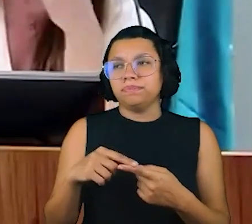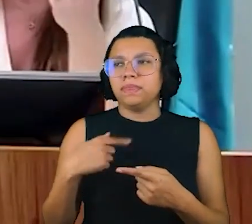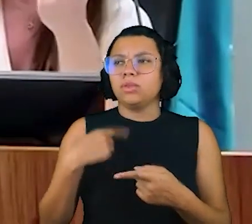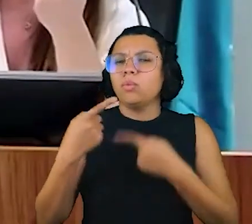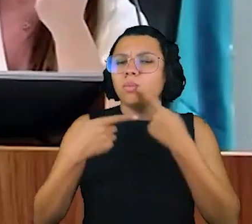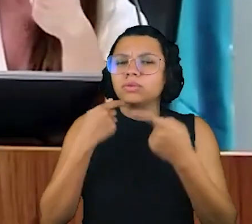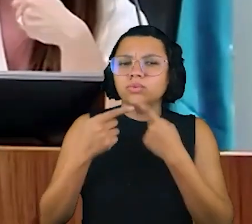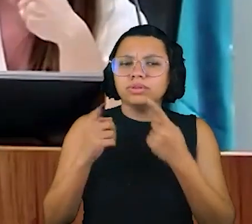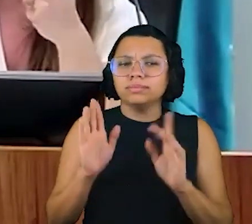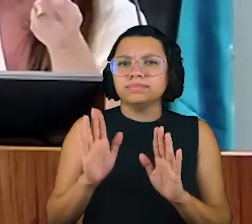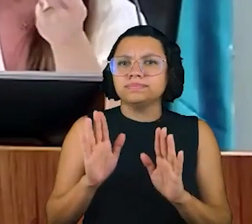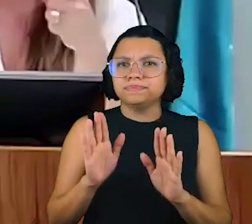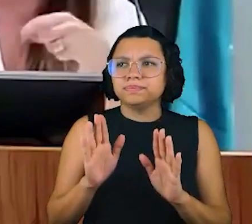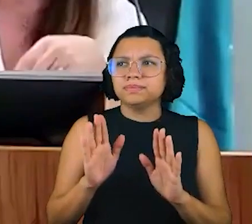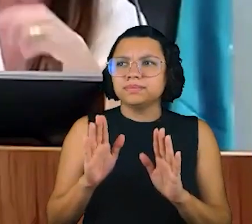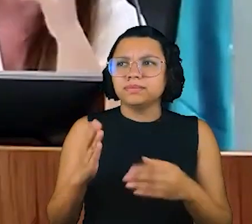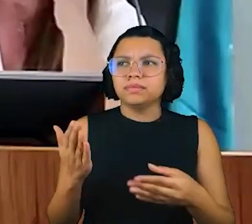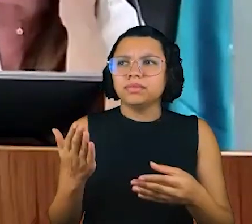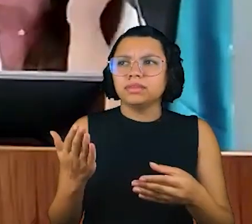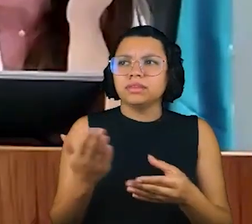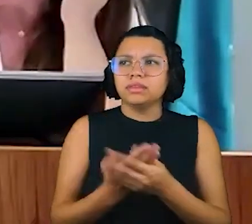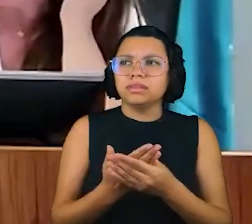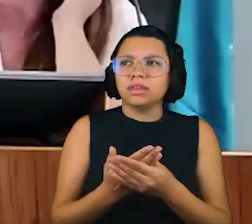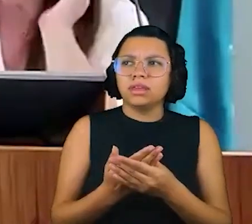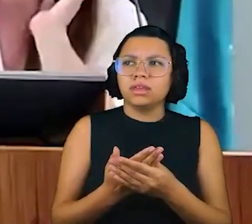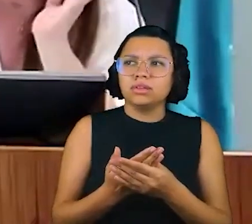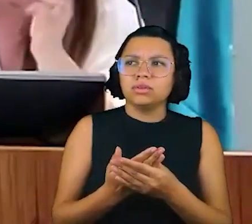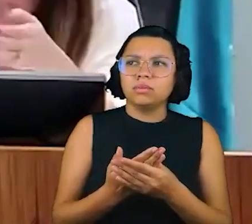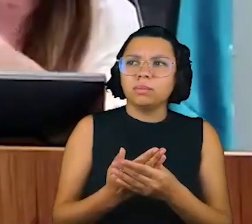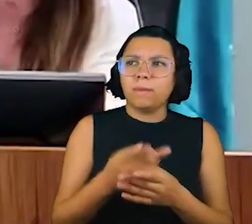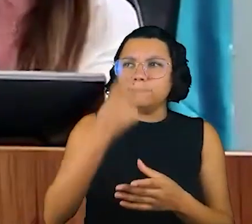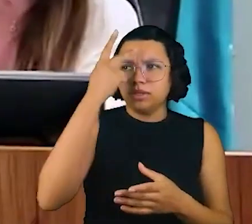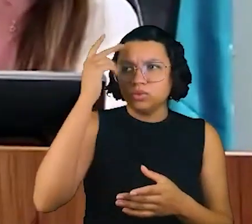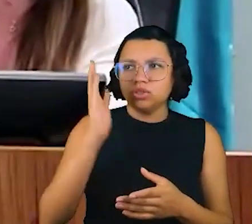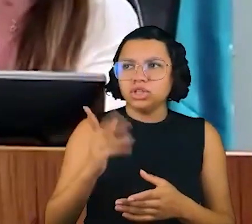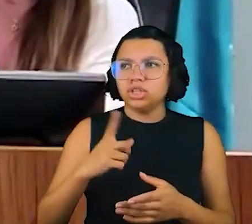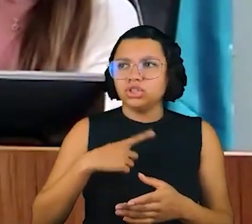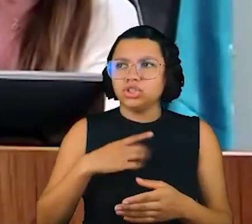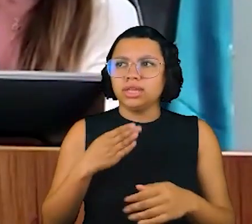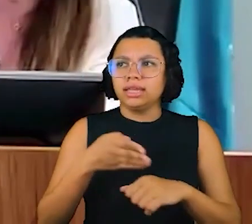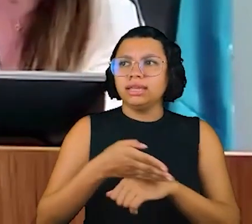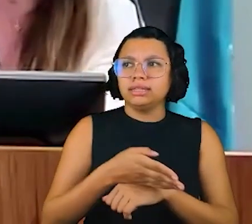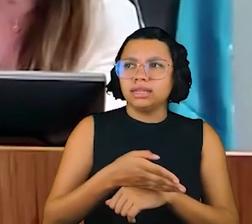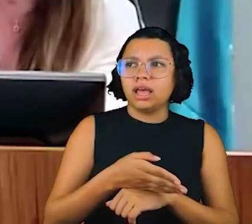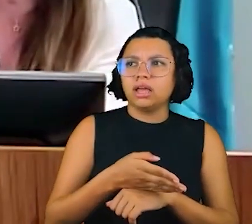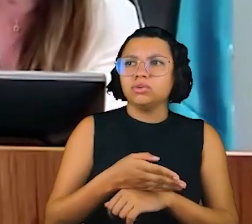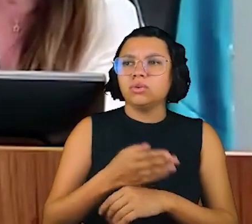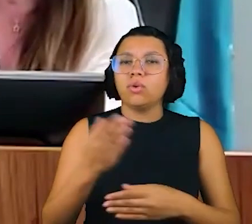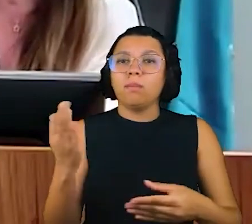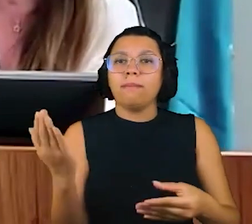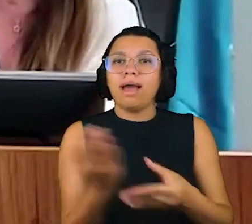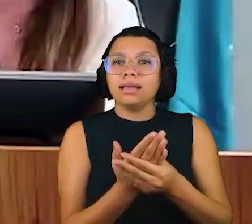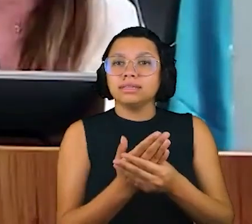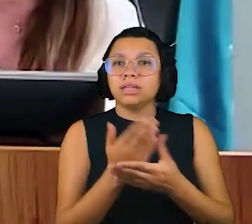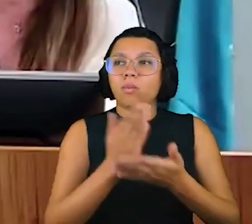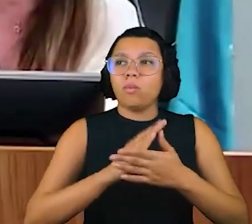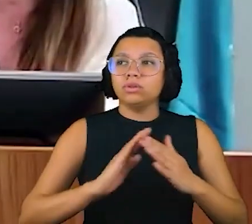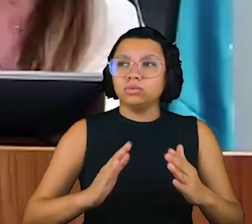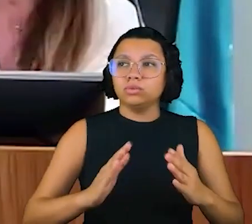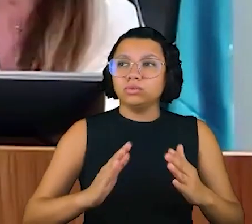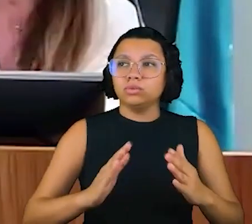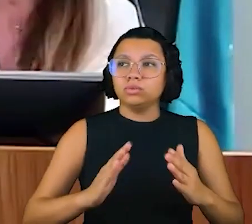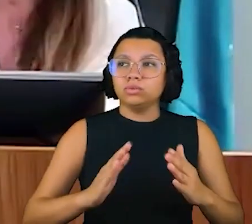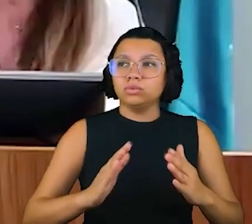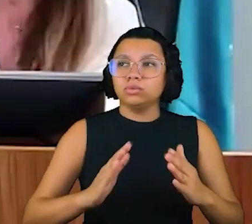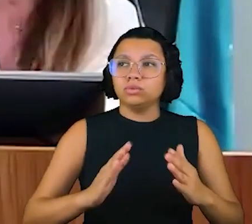você falou, deixa eu tirar uma dúvida. Então, nesse caso, vamos supor, nesse exemplo que você deu, o cara já tinha entrado com uma ação anulatória de débito fiscal.